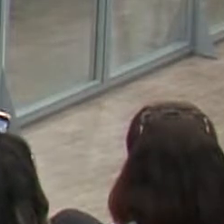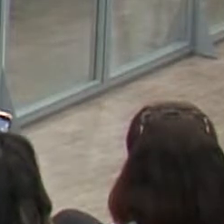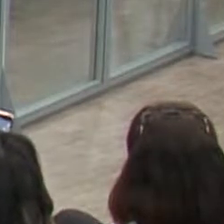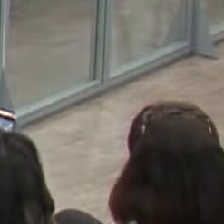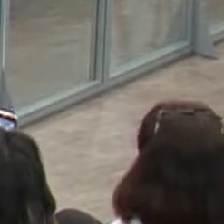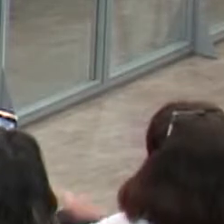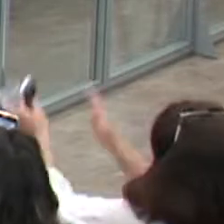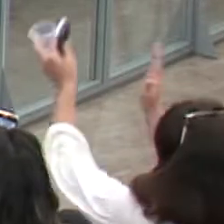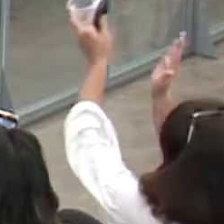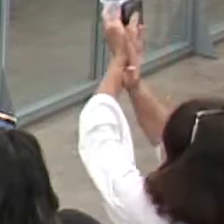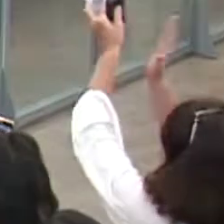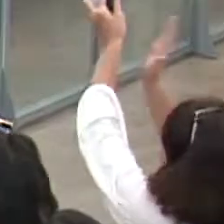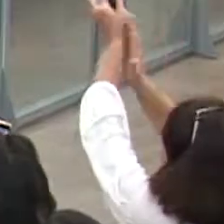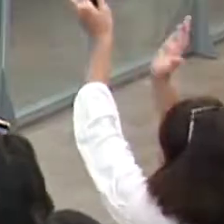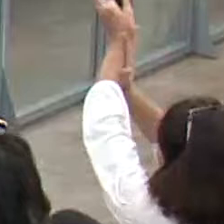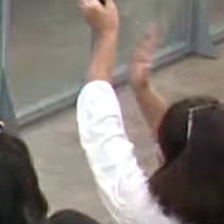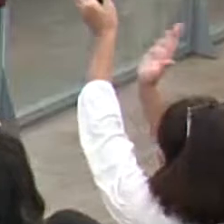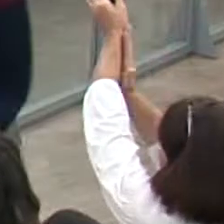Boa tarde.